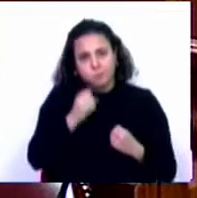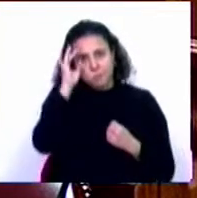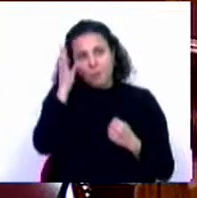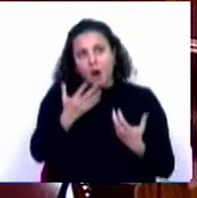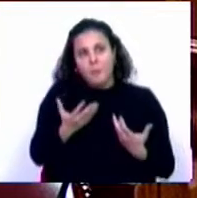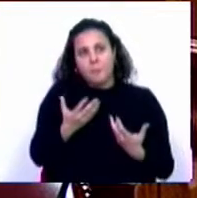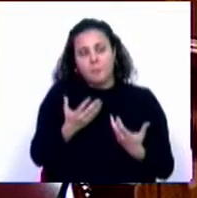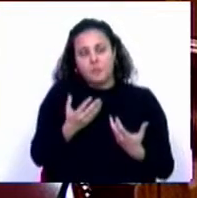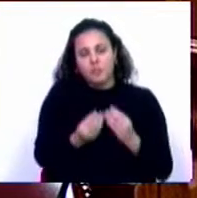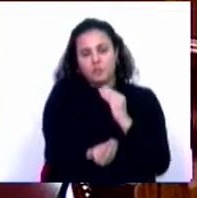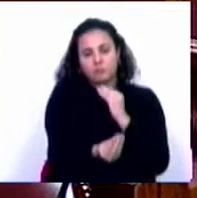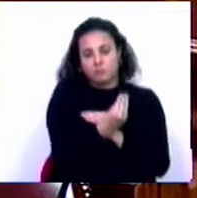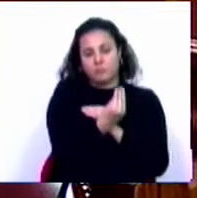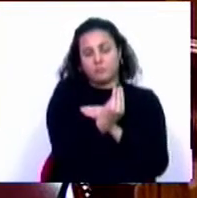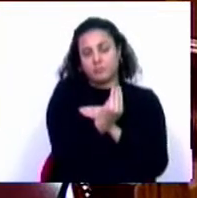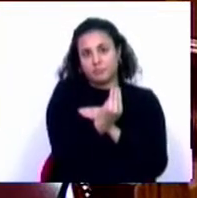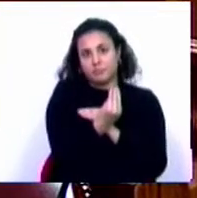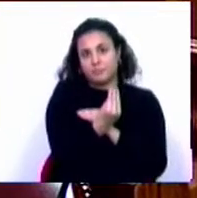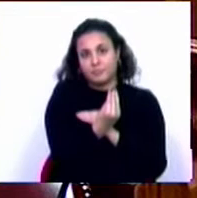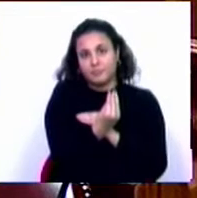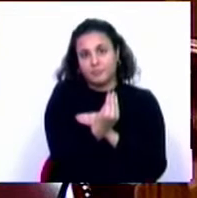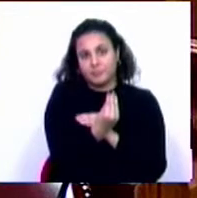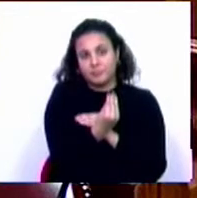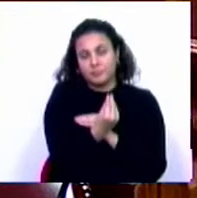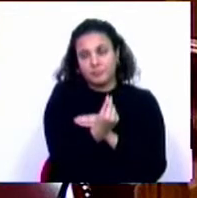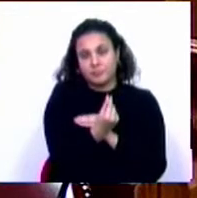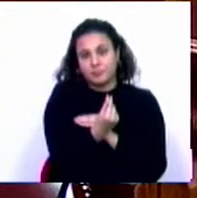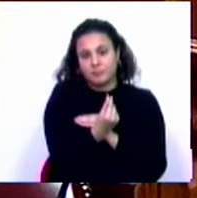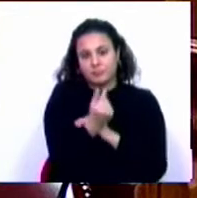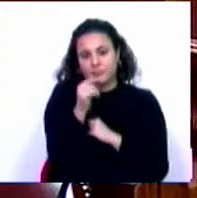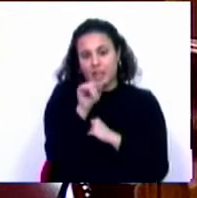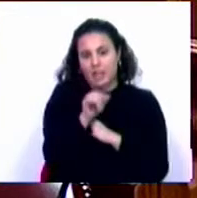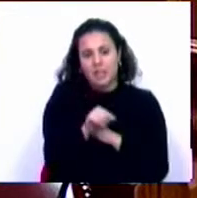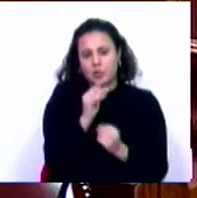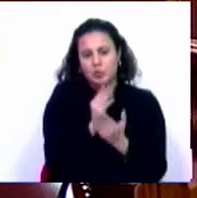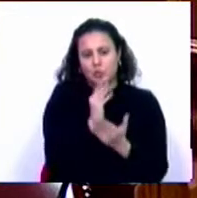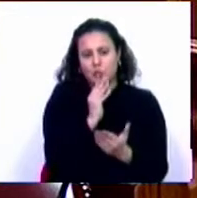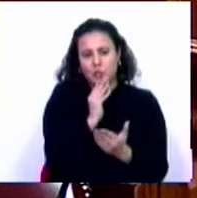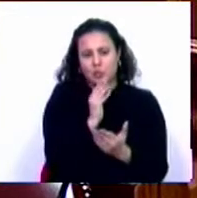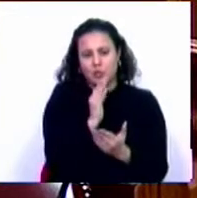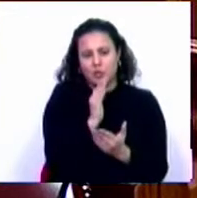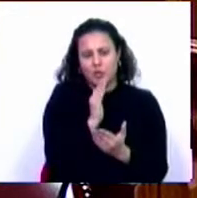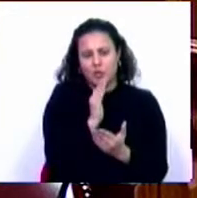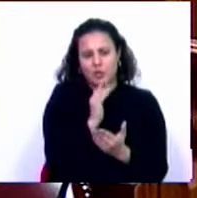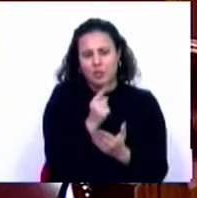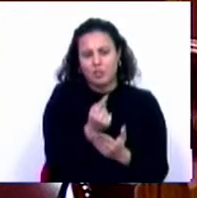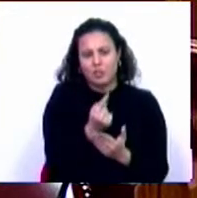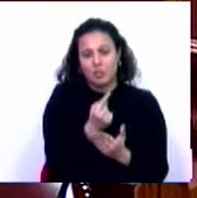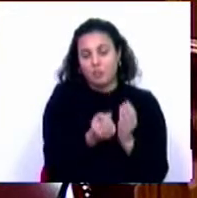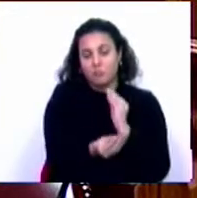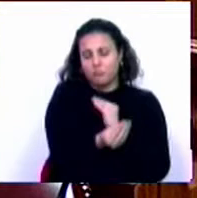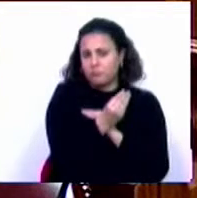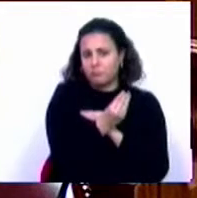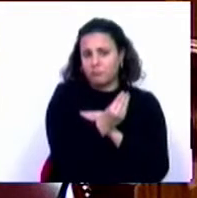dos nossos olhos. E só um acaso, realmente um grande acaso,